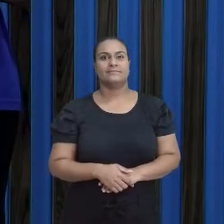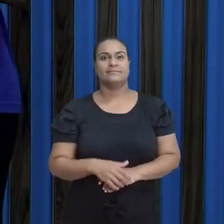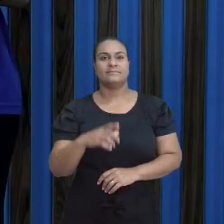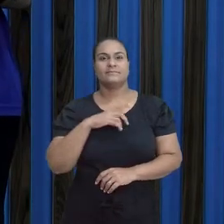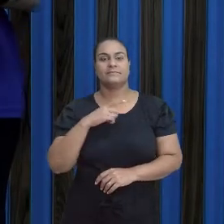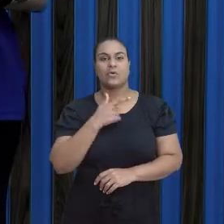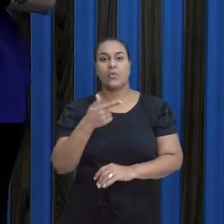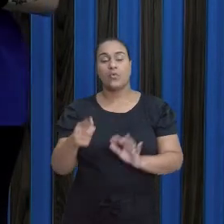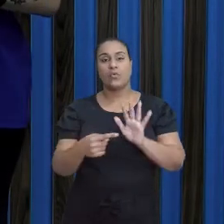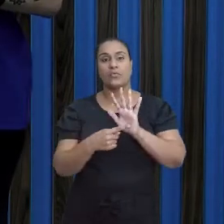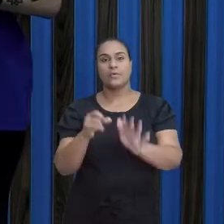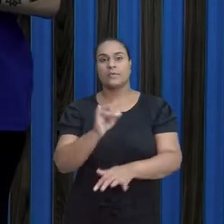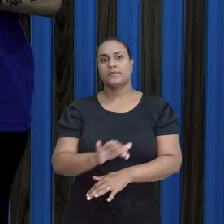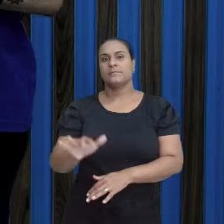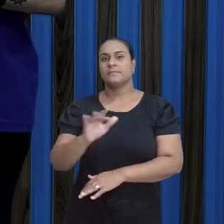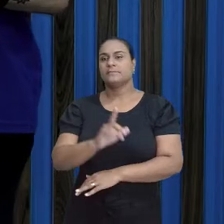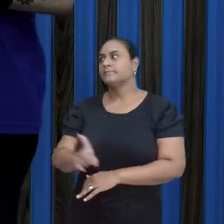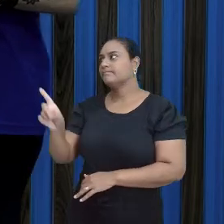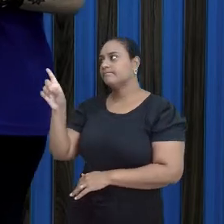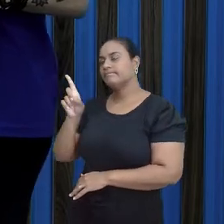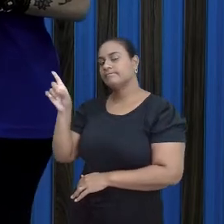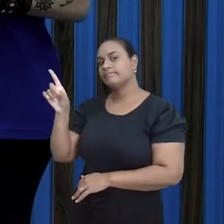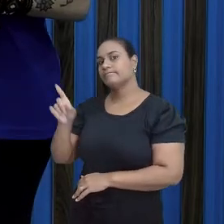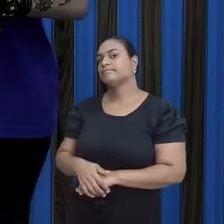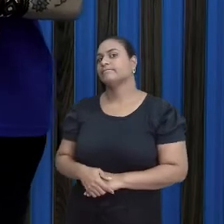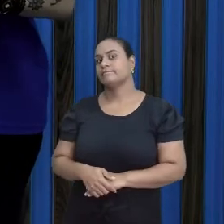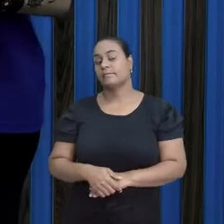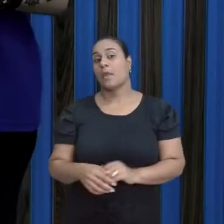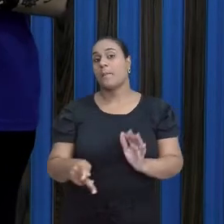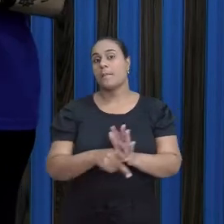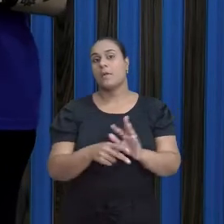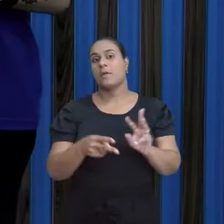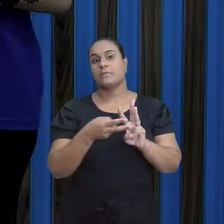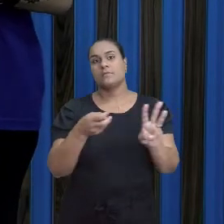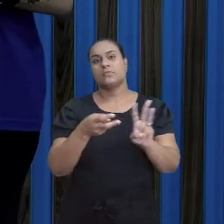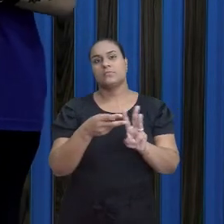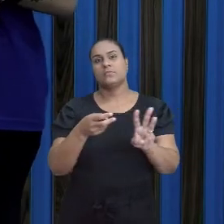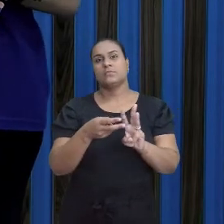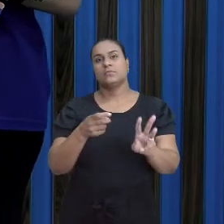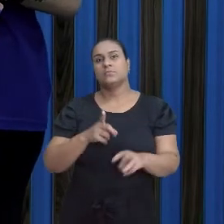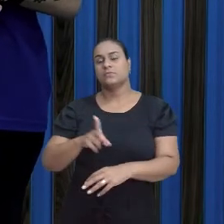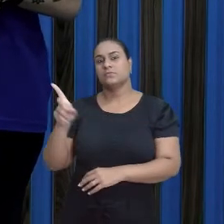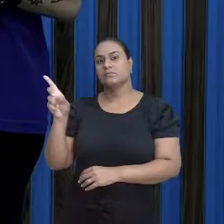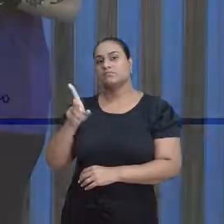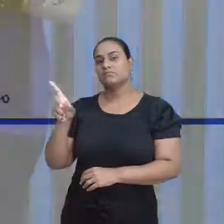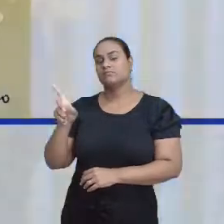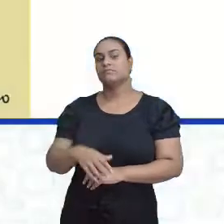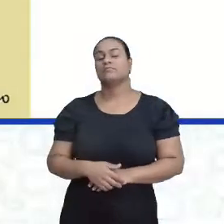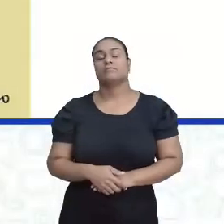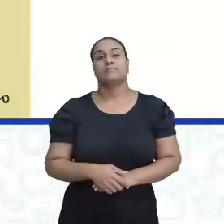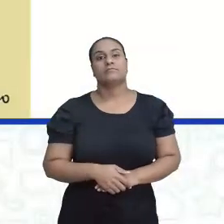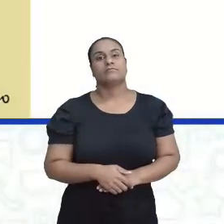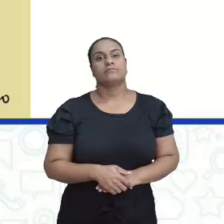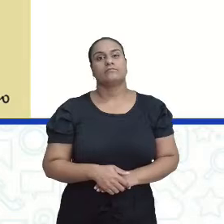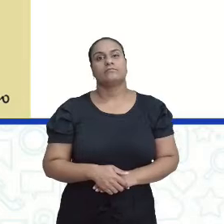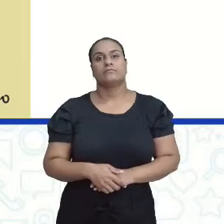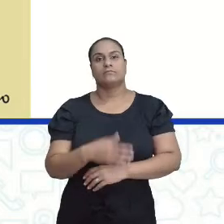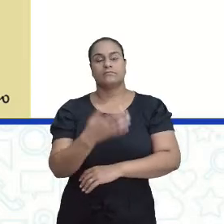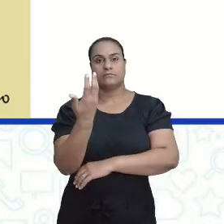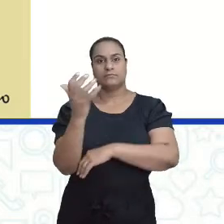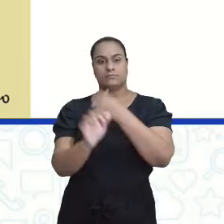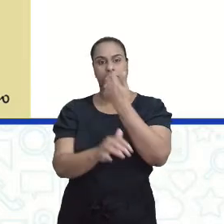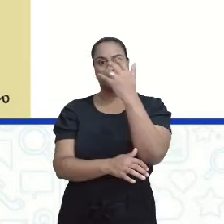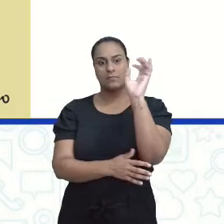outra charge, né, que a gente vê aí uma reserva indígena e essa questão do agronegócio, né, aí